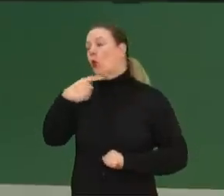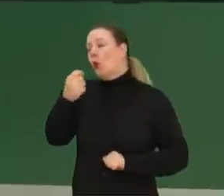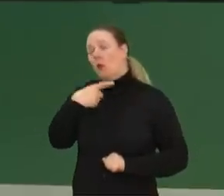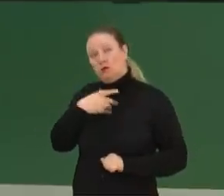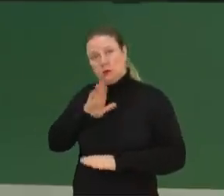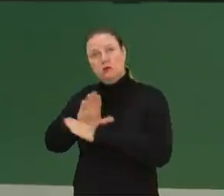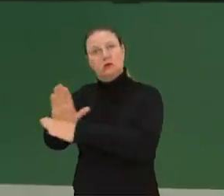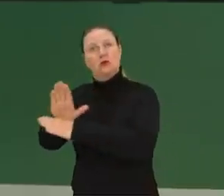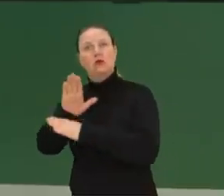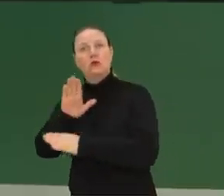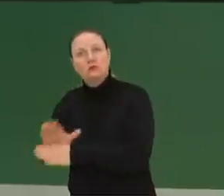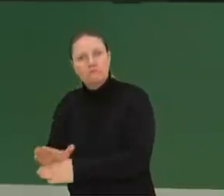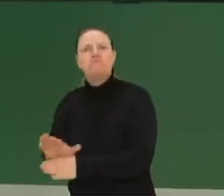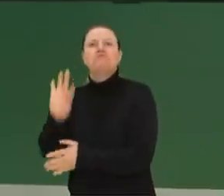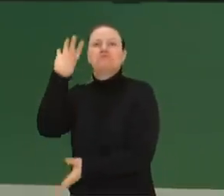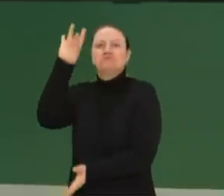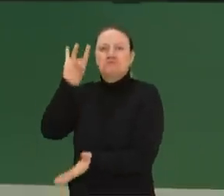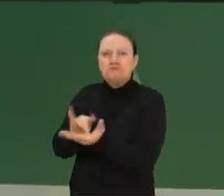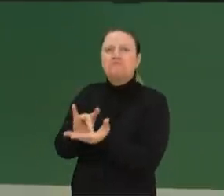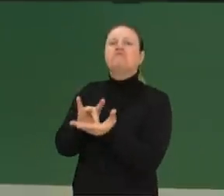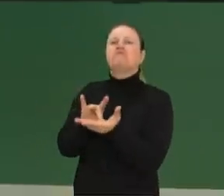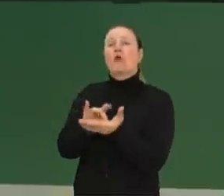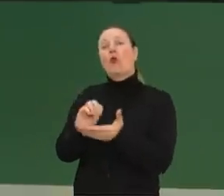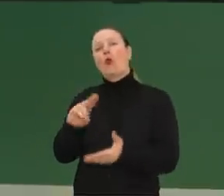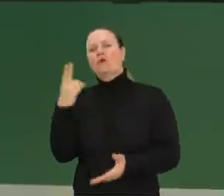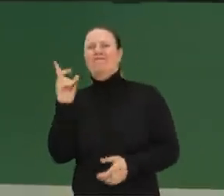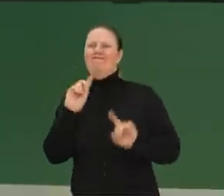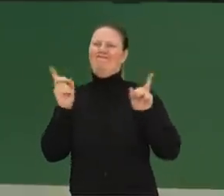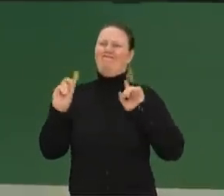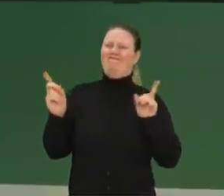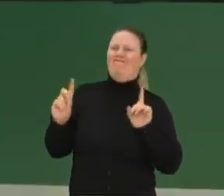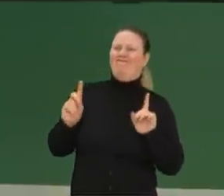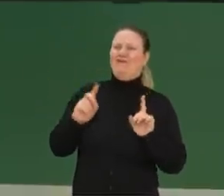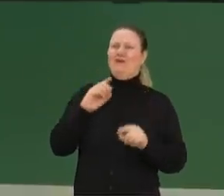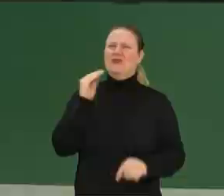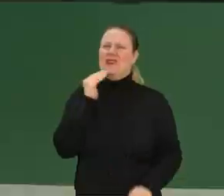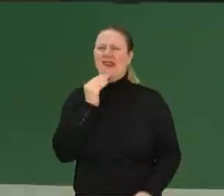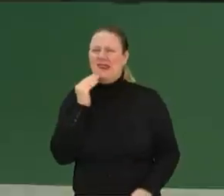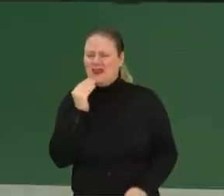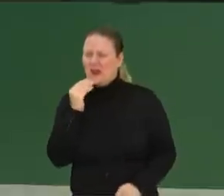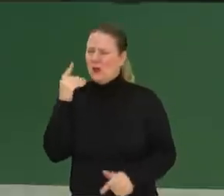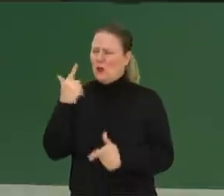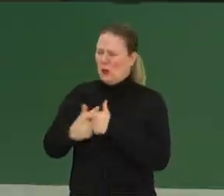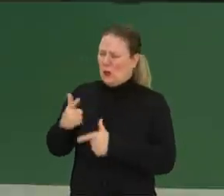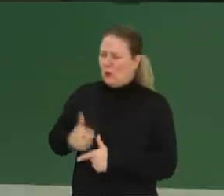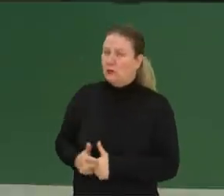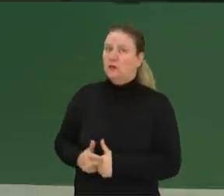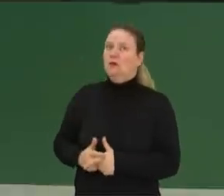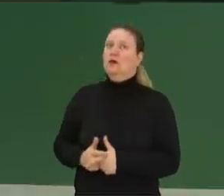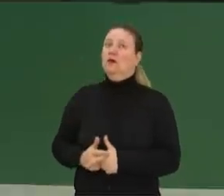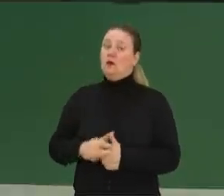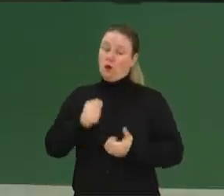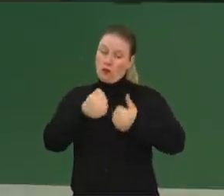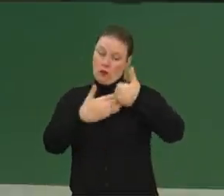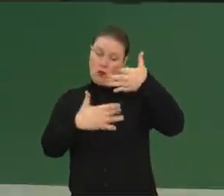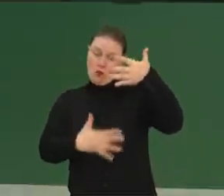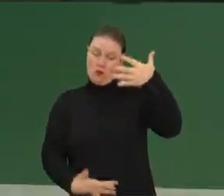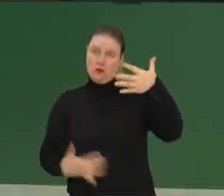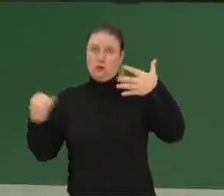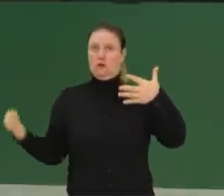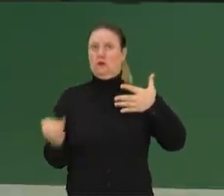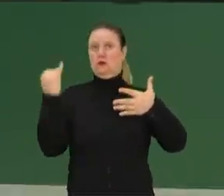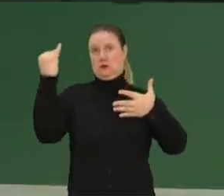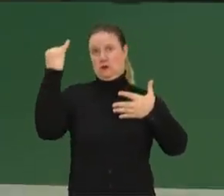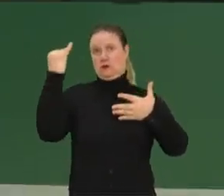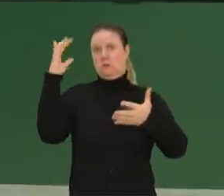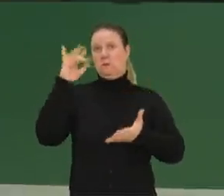aquele tratamento está funcionando ou não, né? Então, o hemograma, ele é realmente muito importante nesse sentido aí.